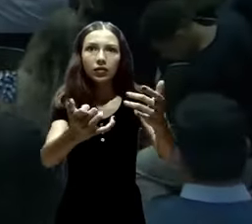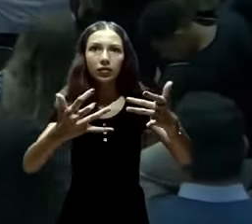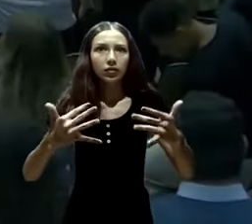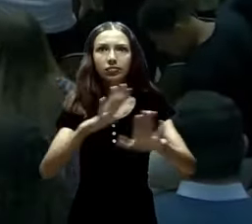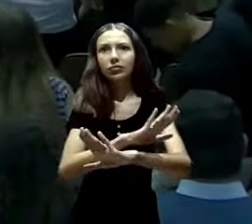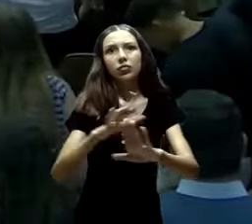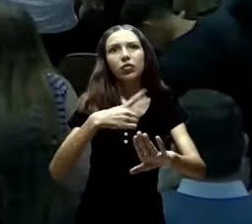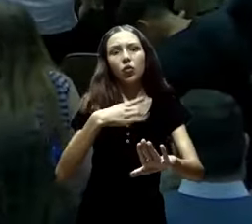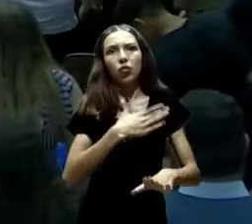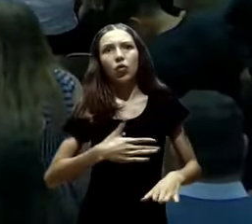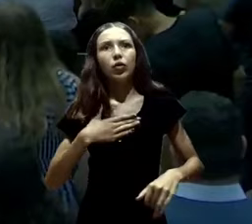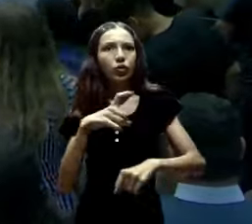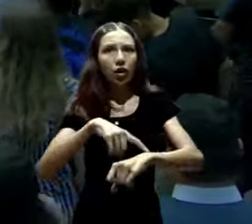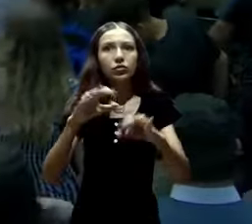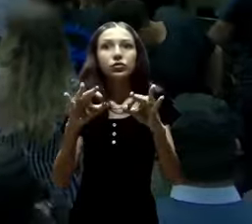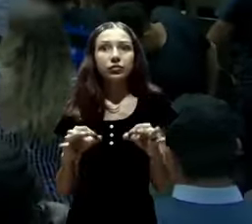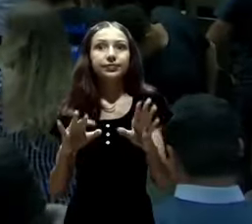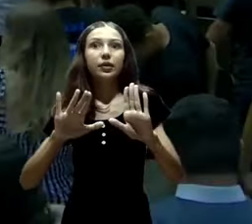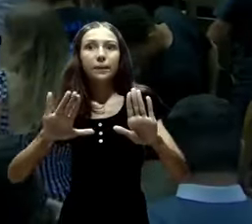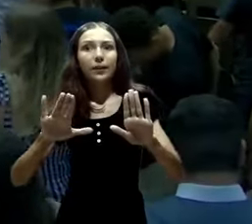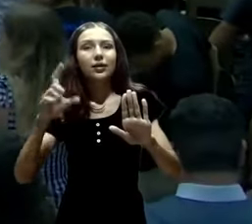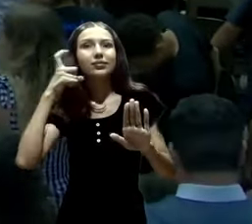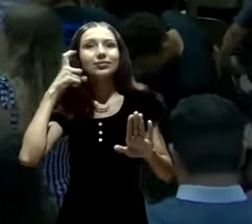respeitar o horário. Mas